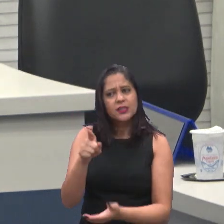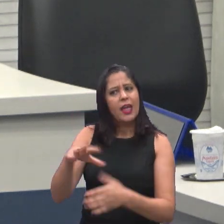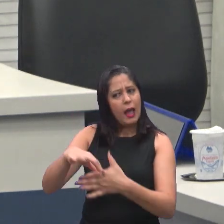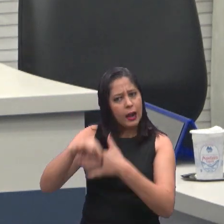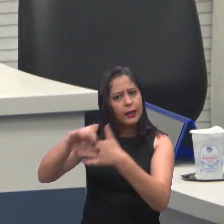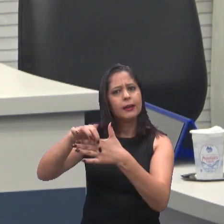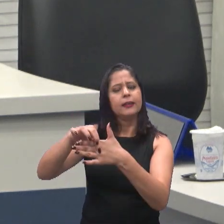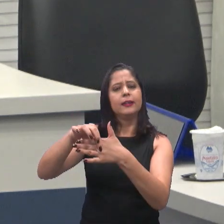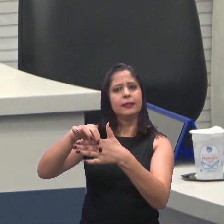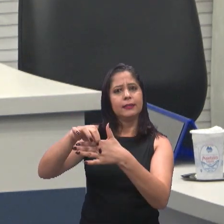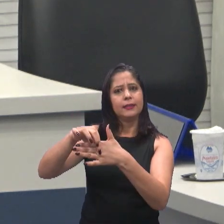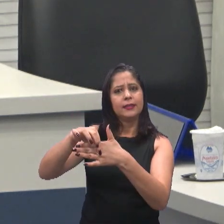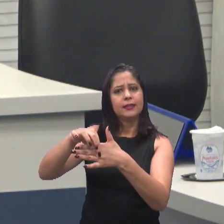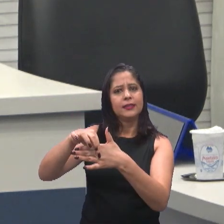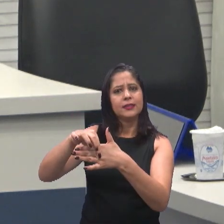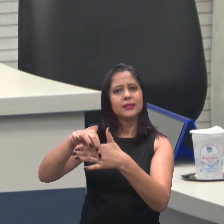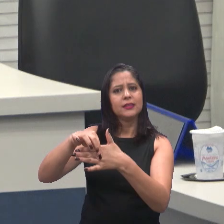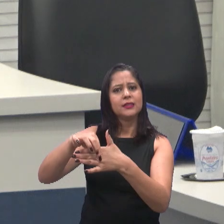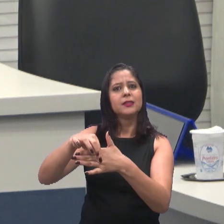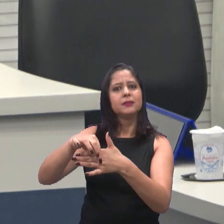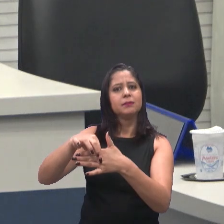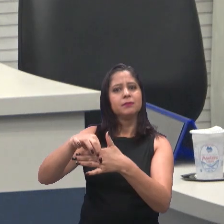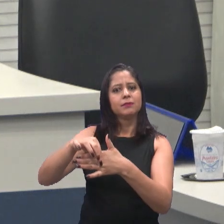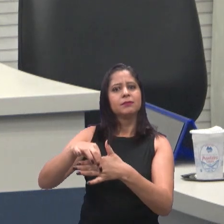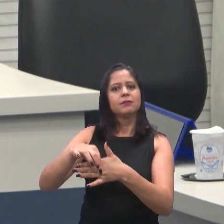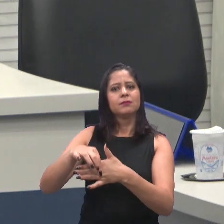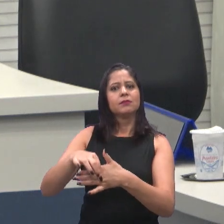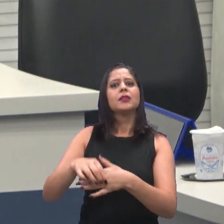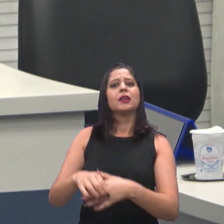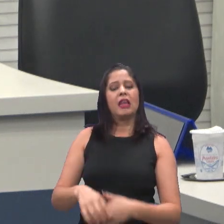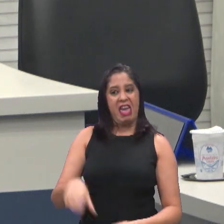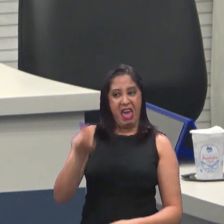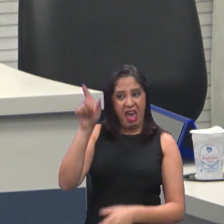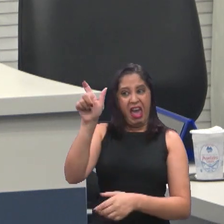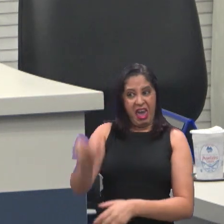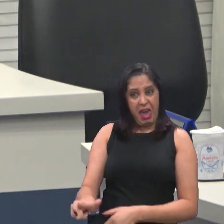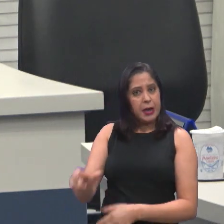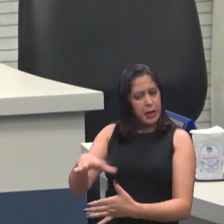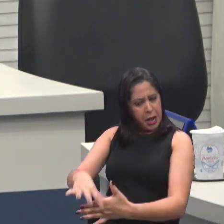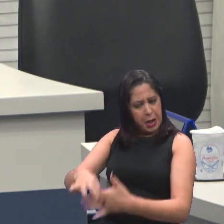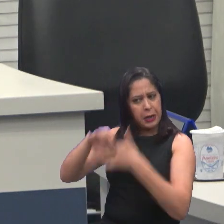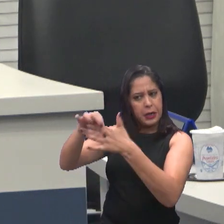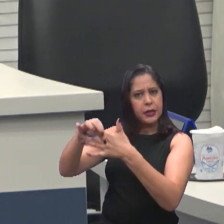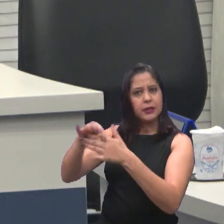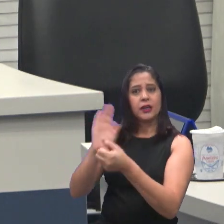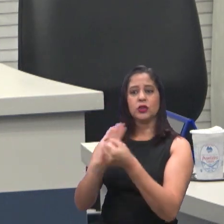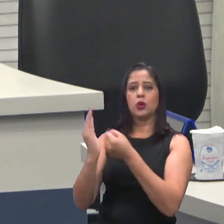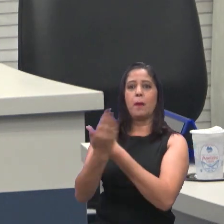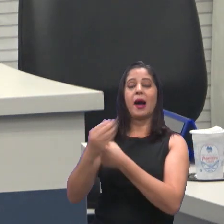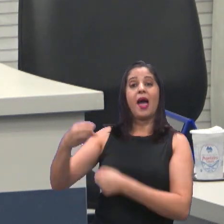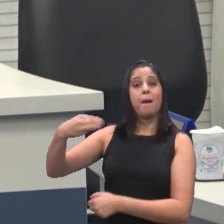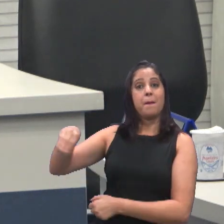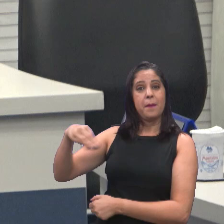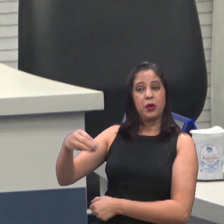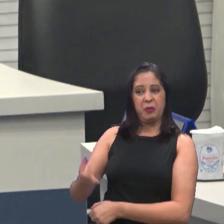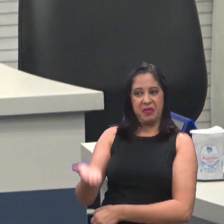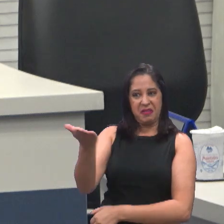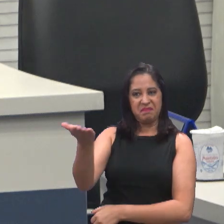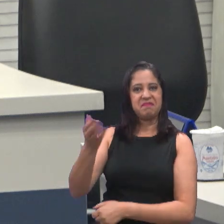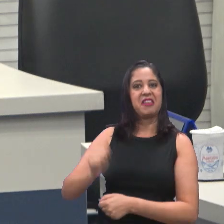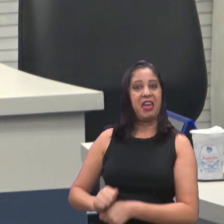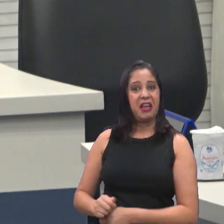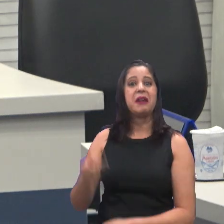líder lá do Morumbi, é bom que as pessoas saibam que o grande líder lá da região Morumbi, do governo Anderson, é o